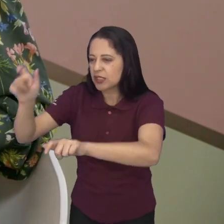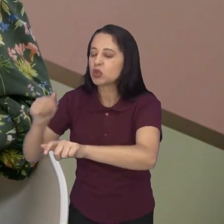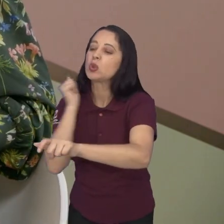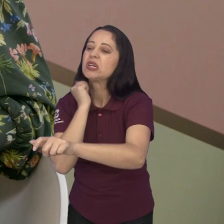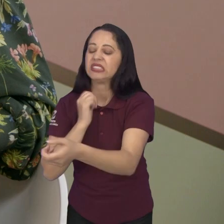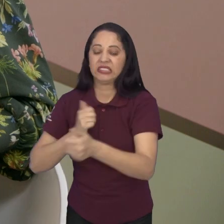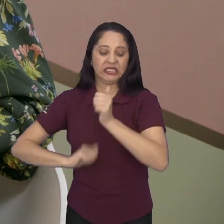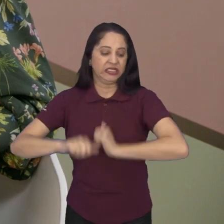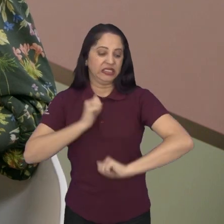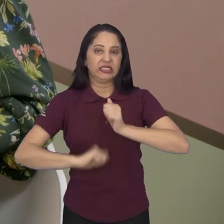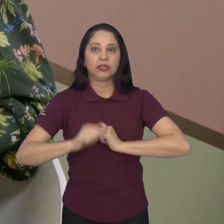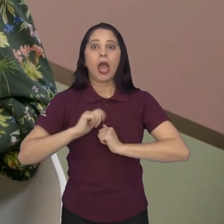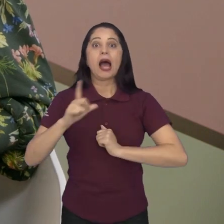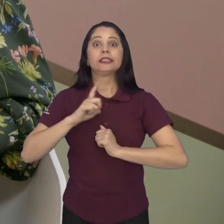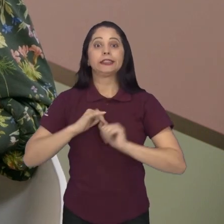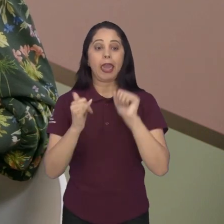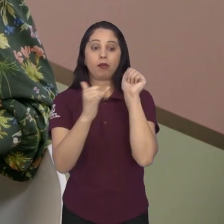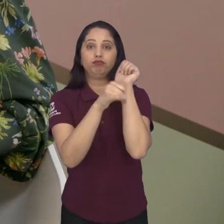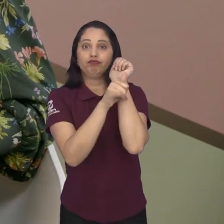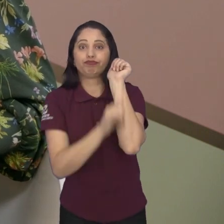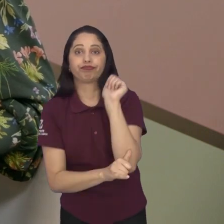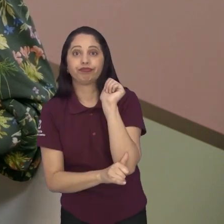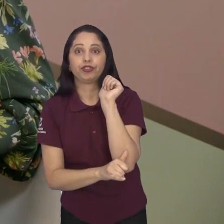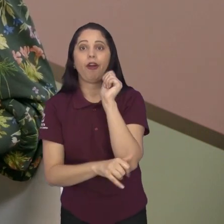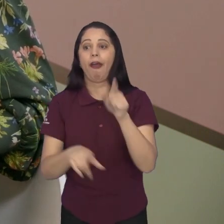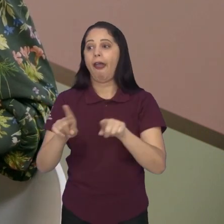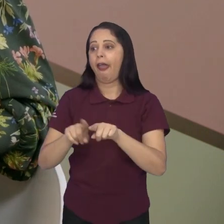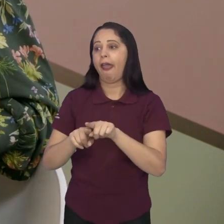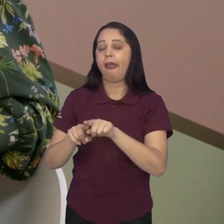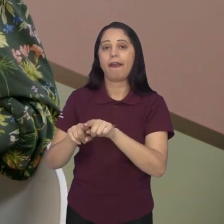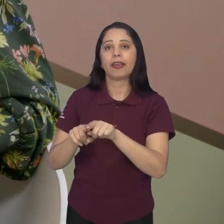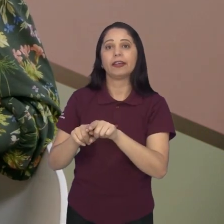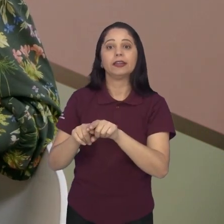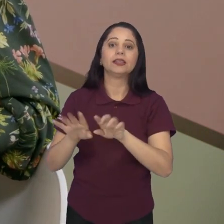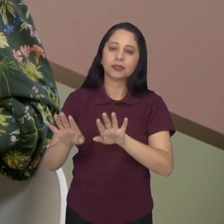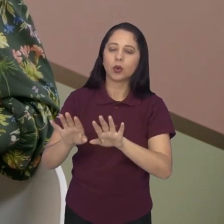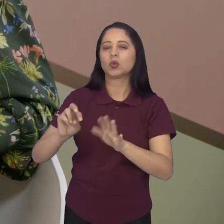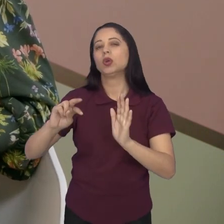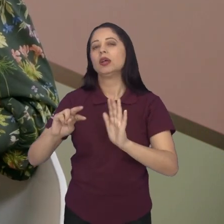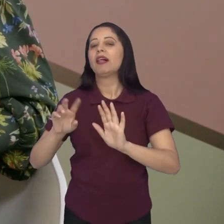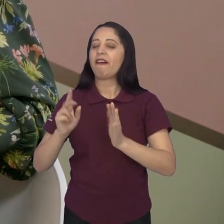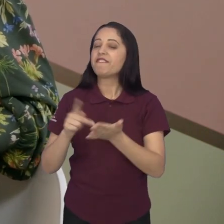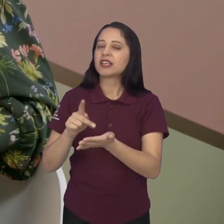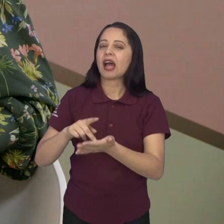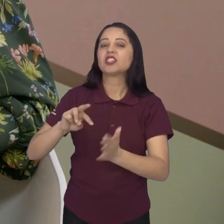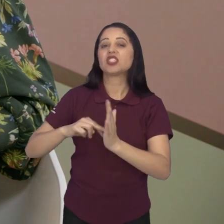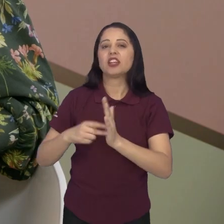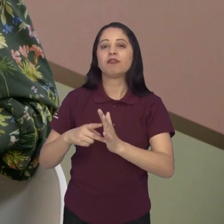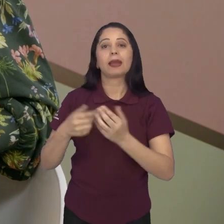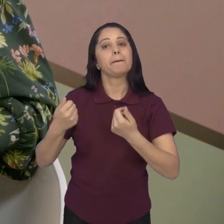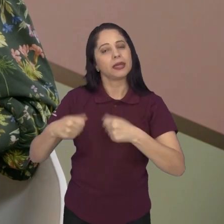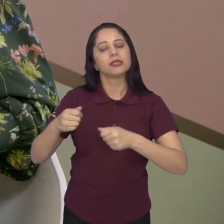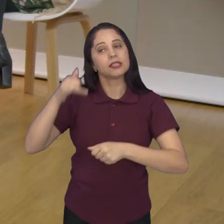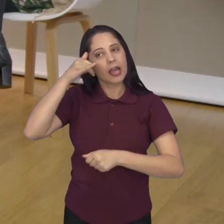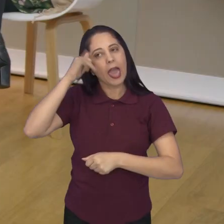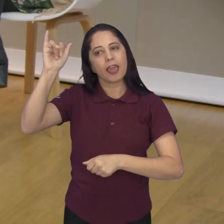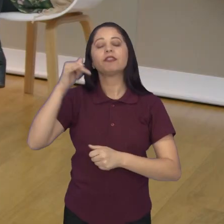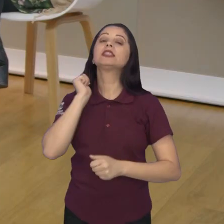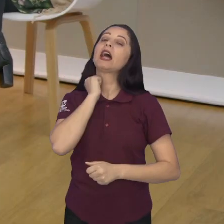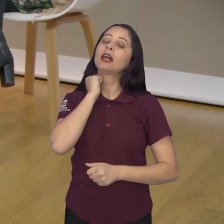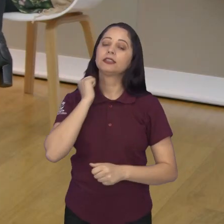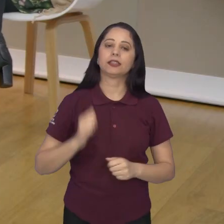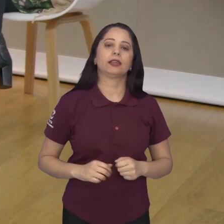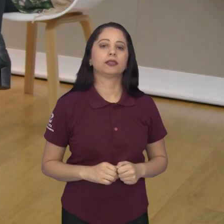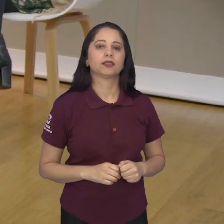aspas, ansiosa, com diarreia, com problemas intestinais. Então, acho que esse dormir pouco, eu vou ampliar um pouquinho mais ele. É o estresse. Evitar o estresse,